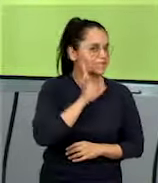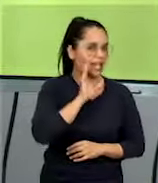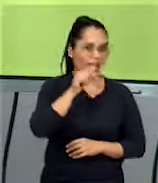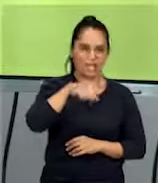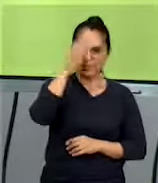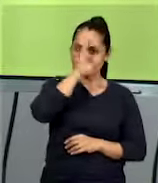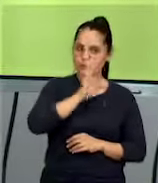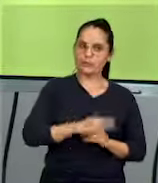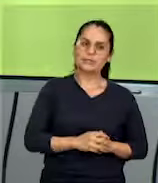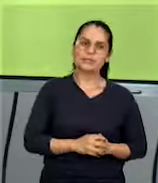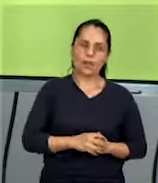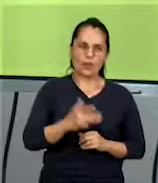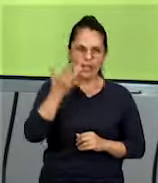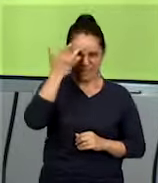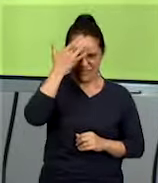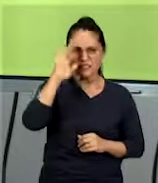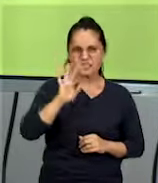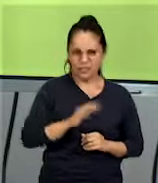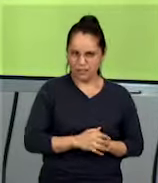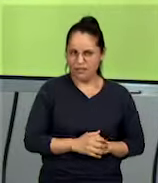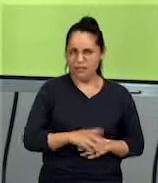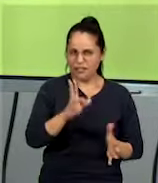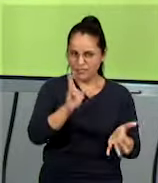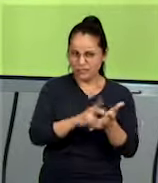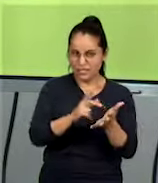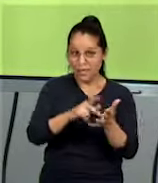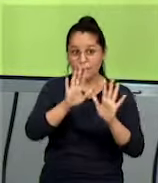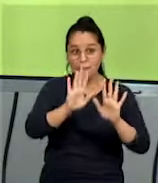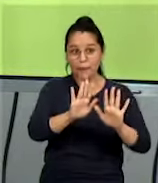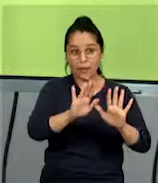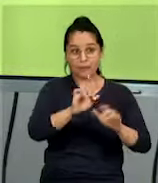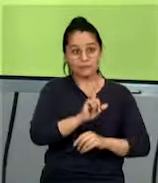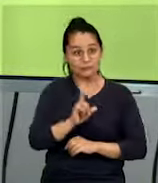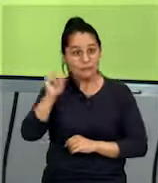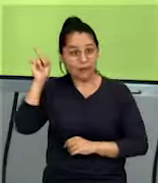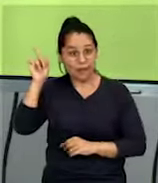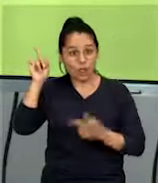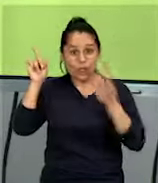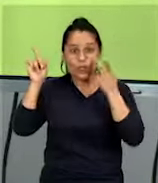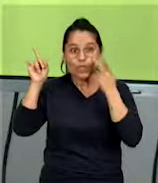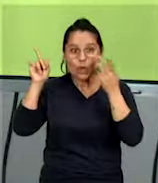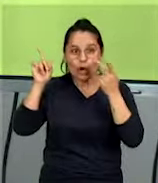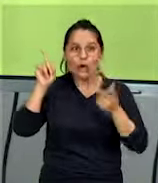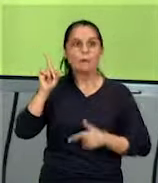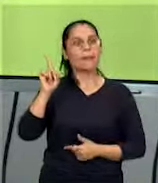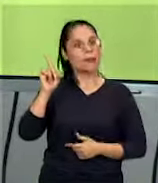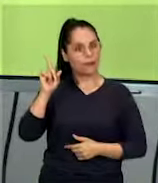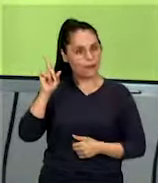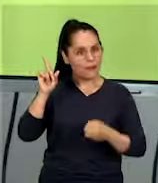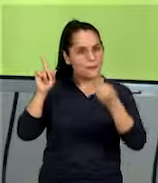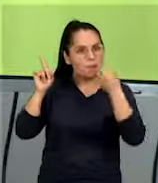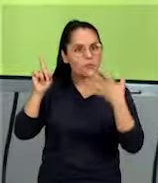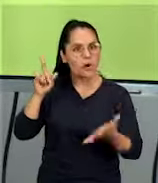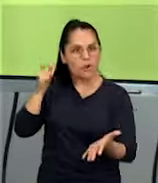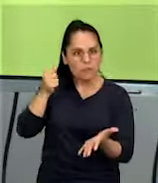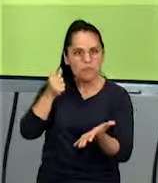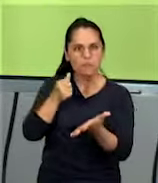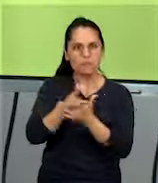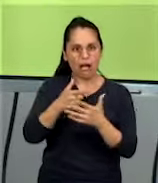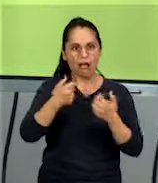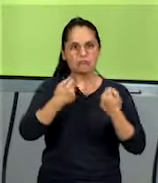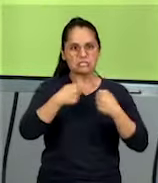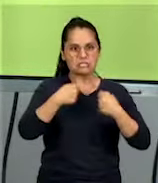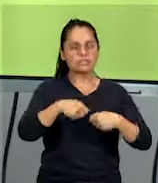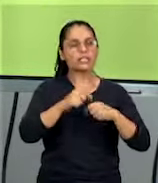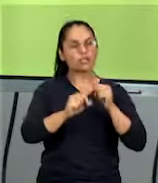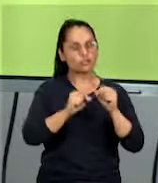aqui no Brasil. É estranho, mas para eles é normal, é desejável. Eles pagam para que haja pessoas